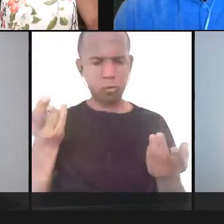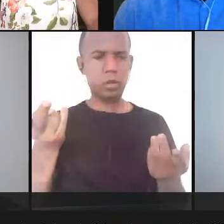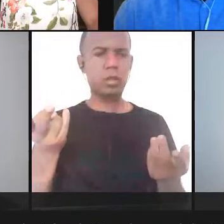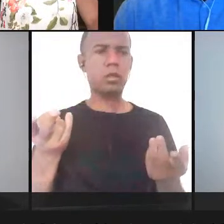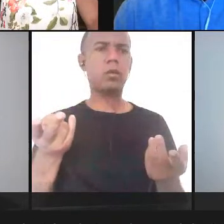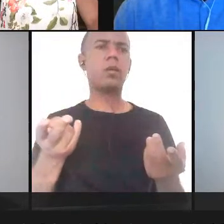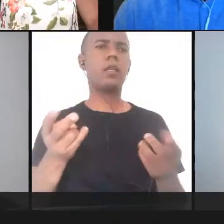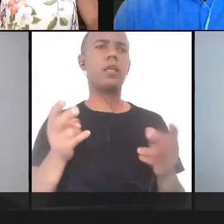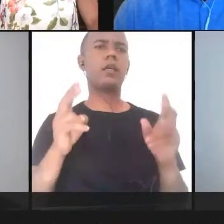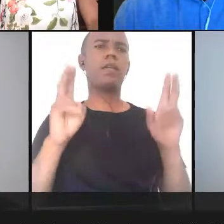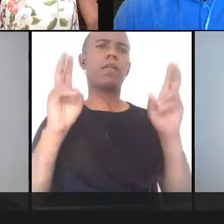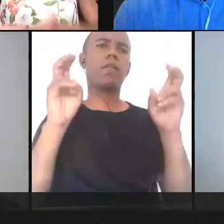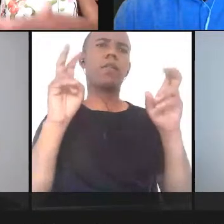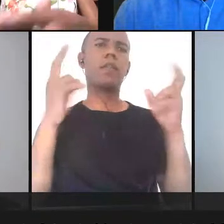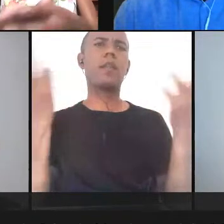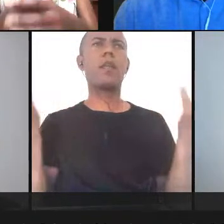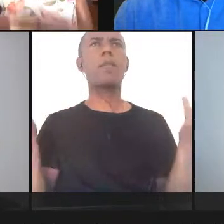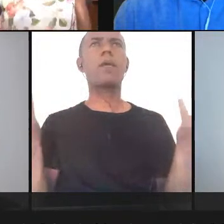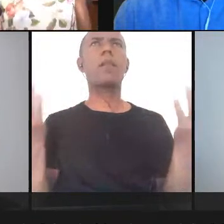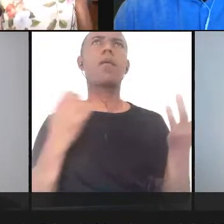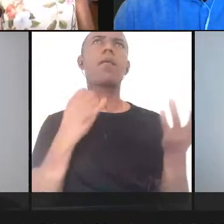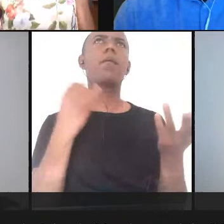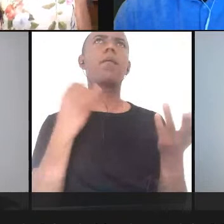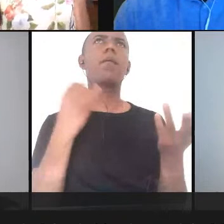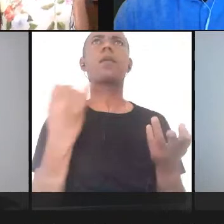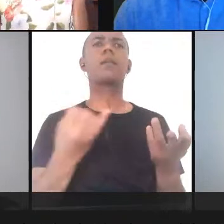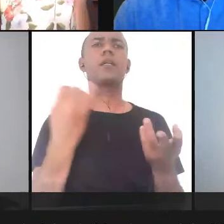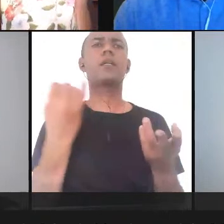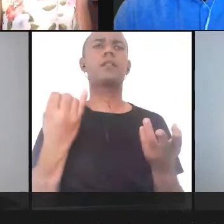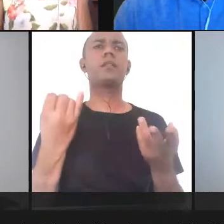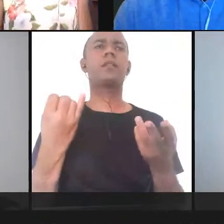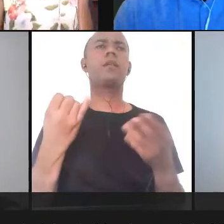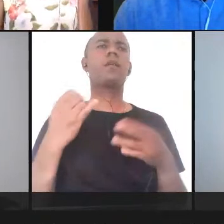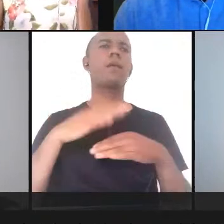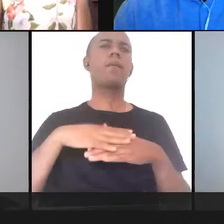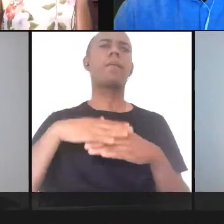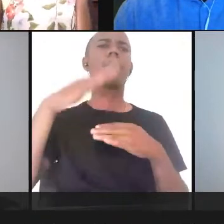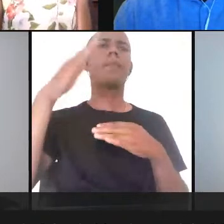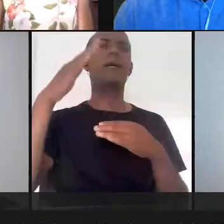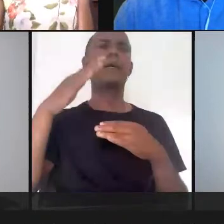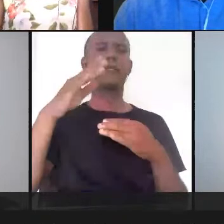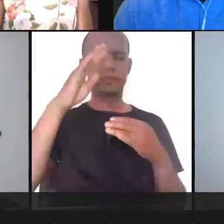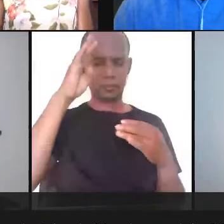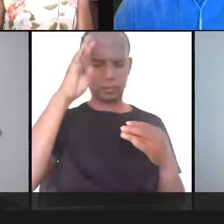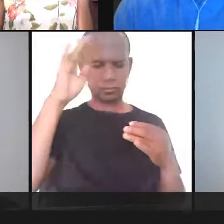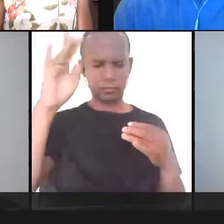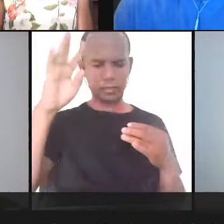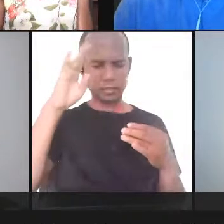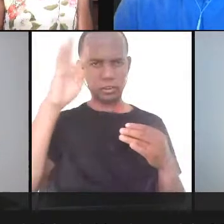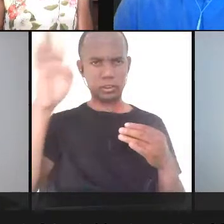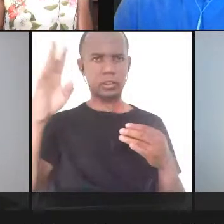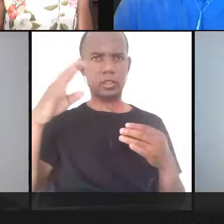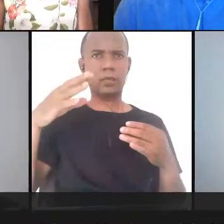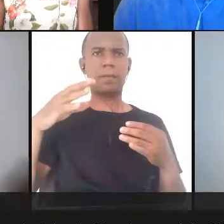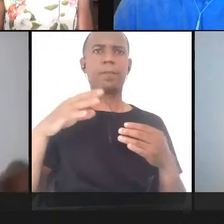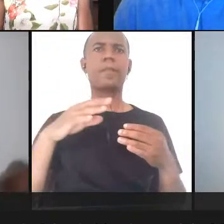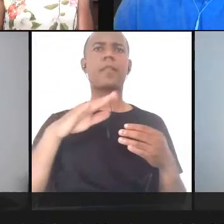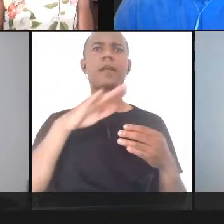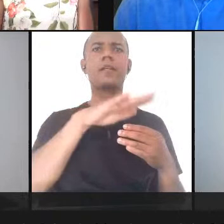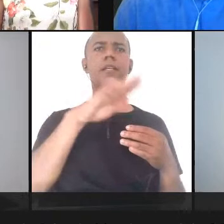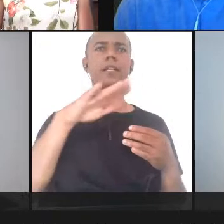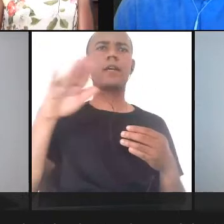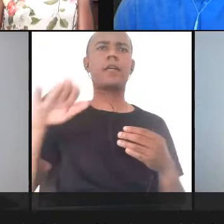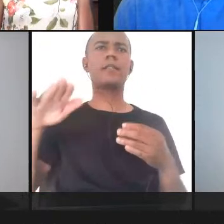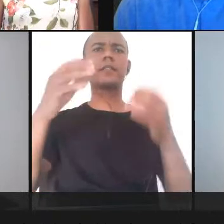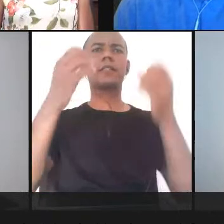animais fazem parte do nosso imaginário. A gente, quando era criança, ouvíamos histórias